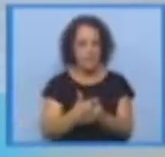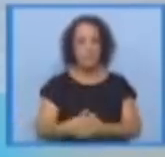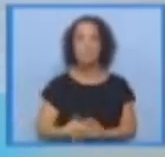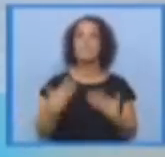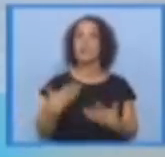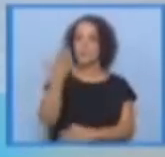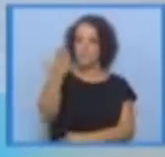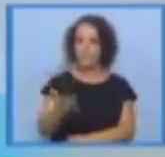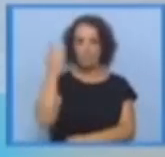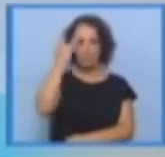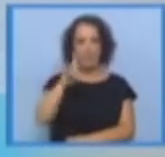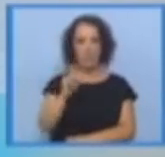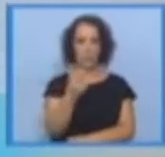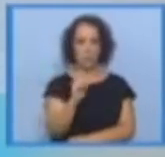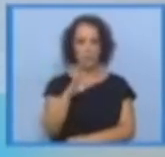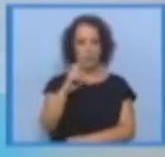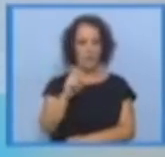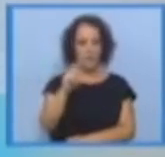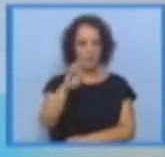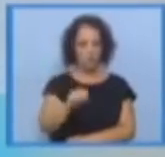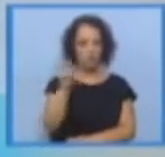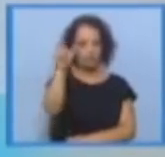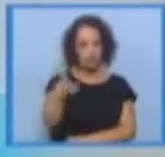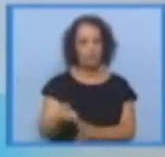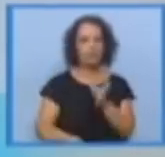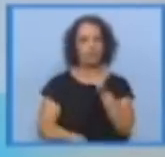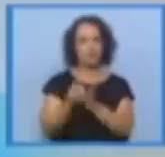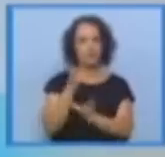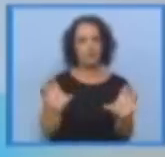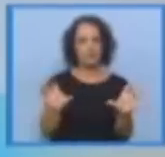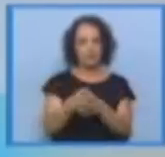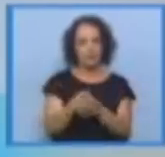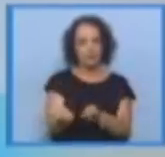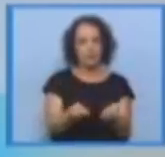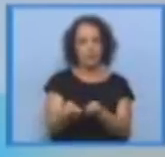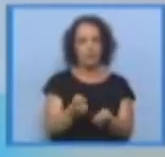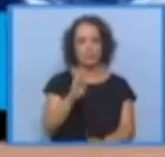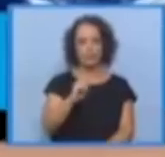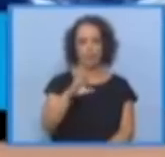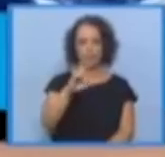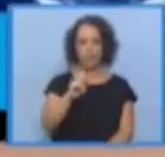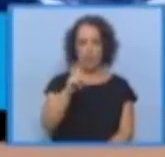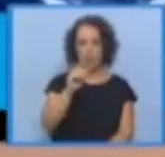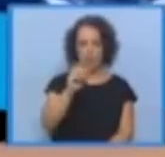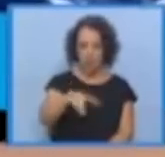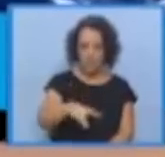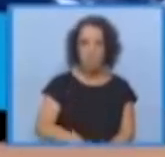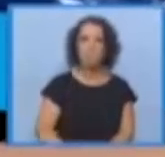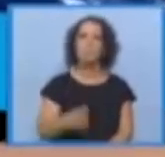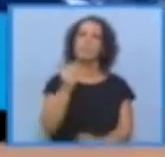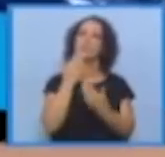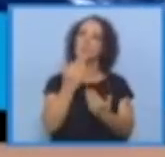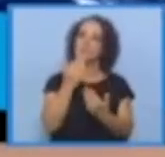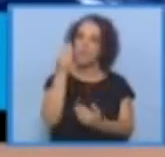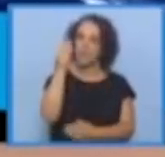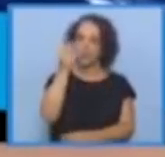Falamos agora com o Padre Luís Carlos, fundador do movimento e da comunidade de Shalom. Começo por cumprimentar o Padre Luís Carlos. Muito obrigado por estar